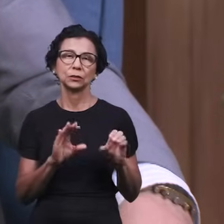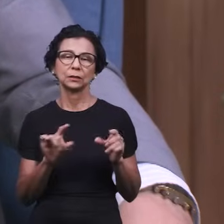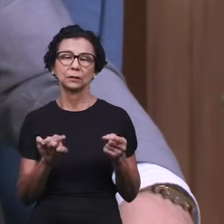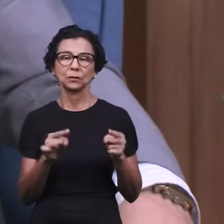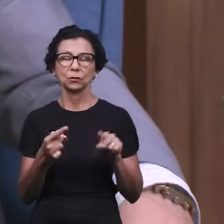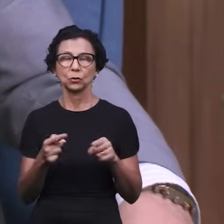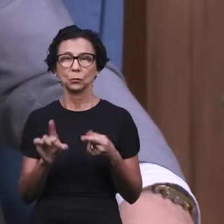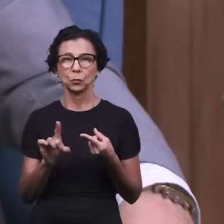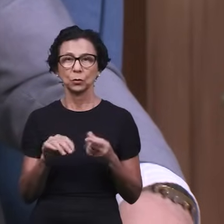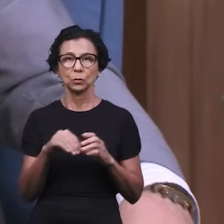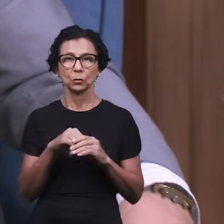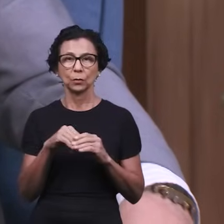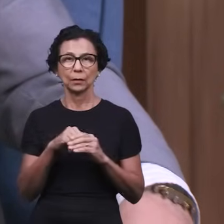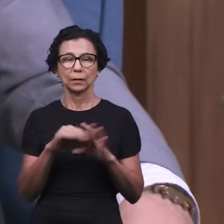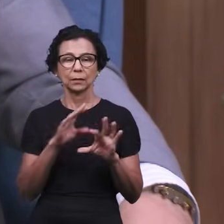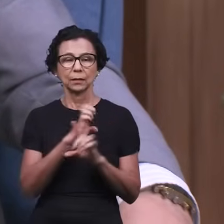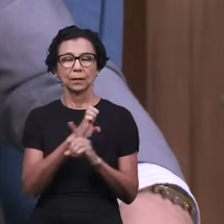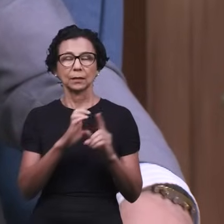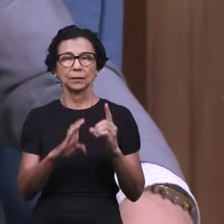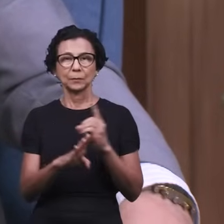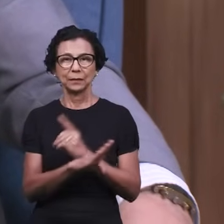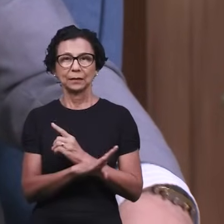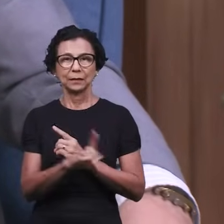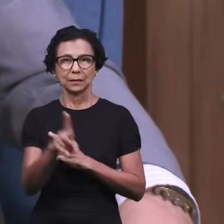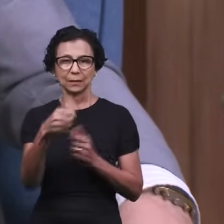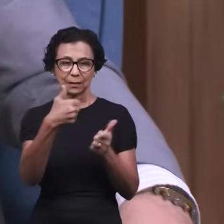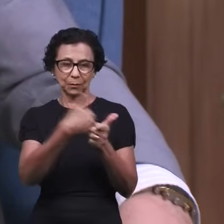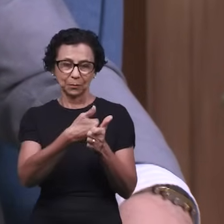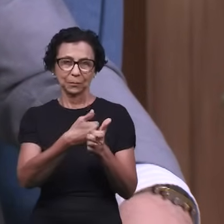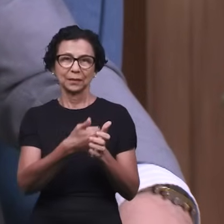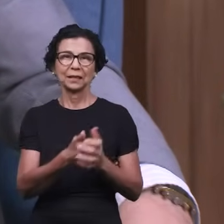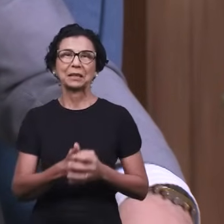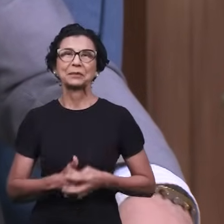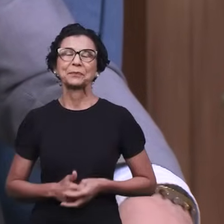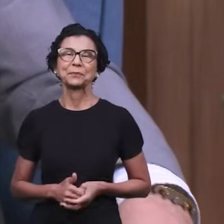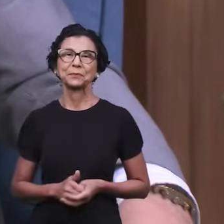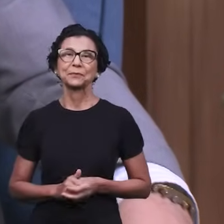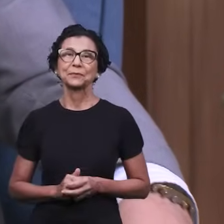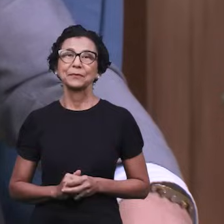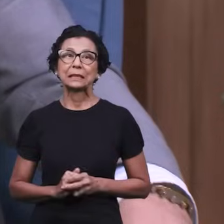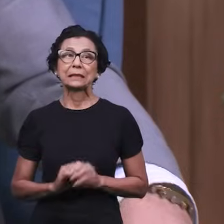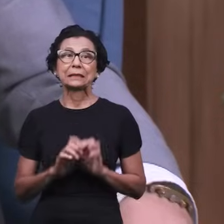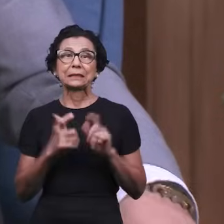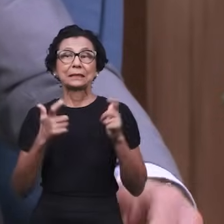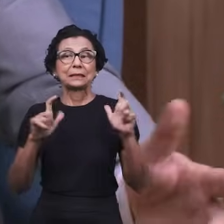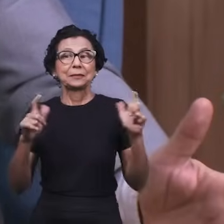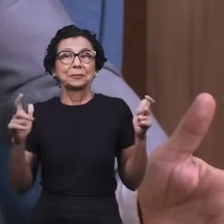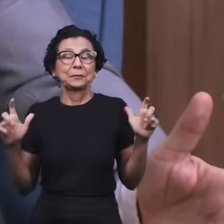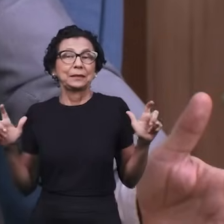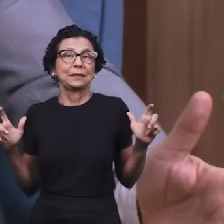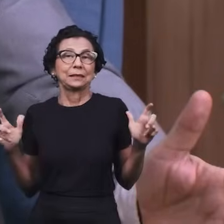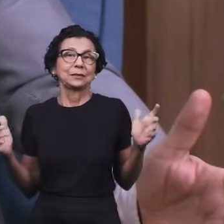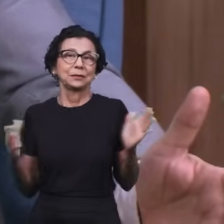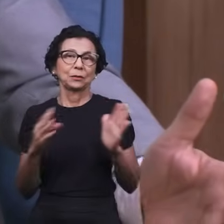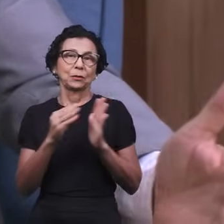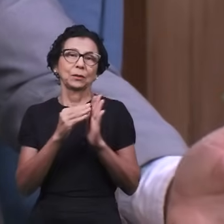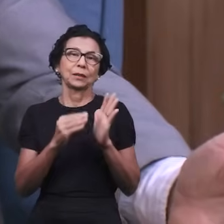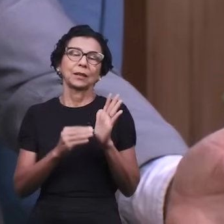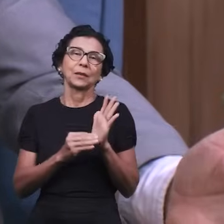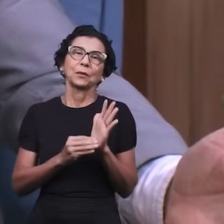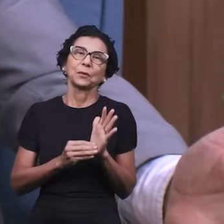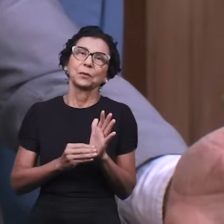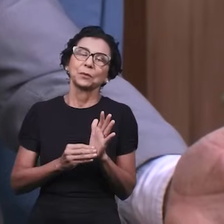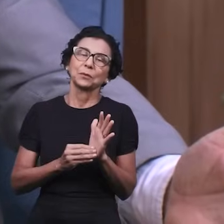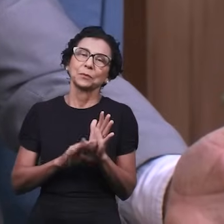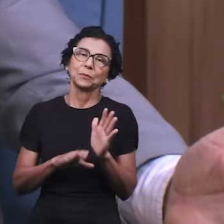de transmissão via satélite gratuito da Embratel, do satélite Star One. A gente está terminando, estamos chegando